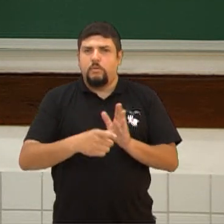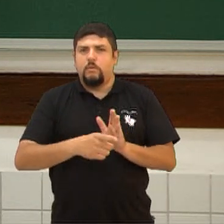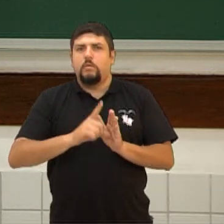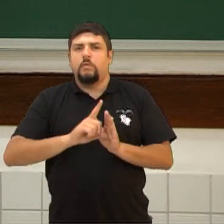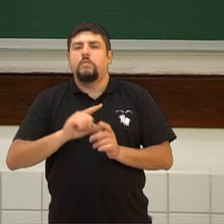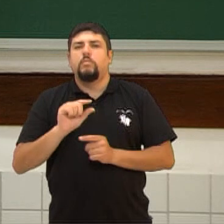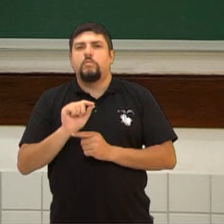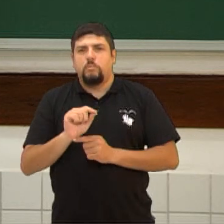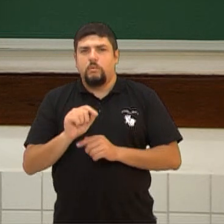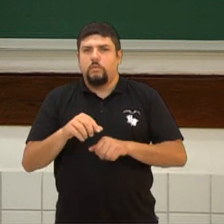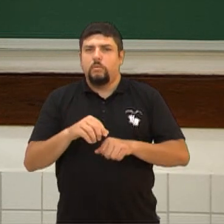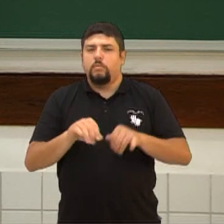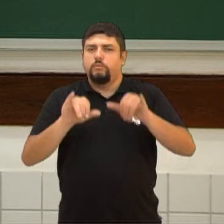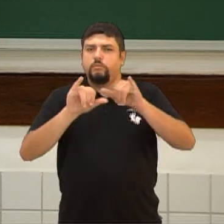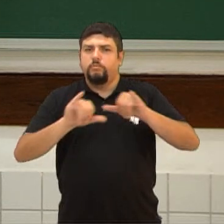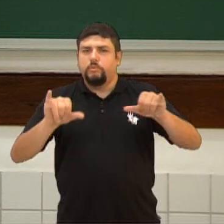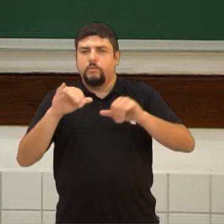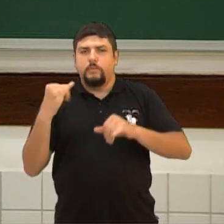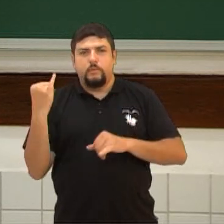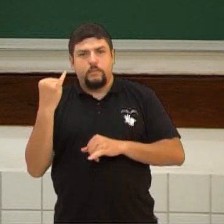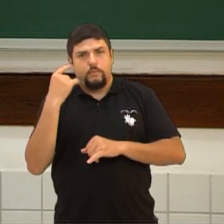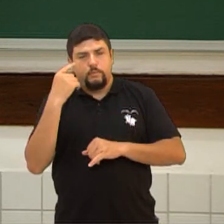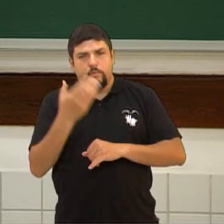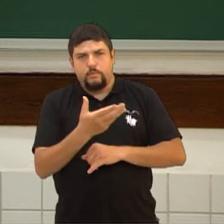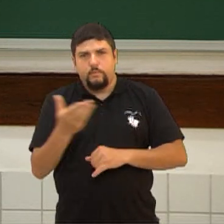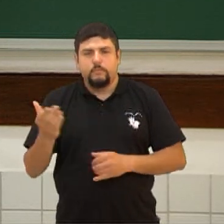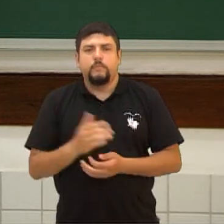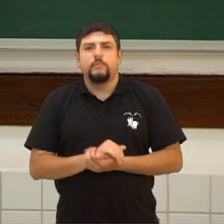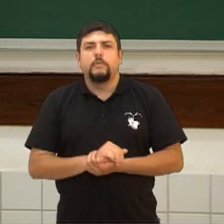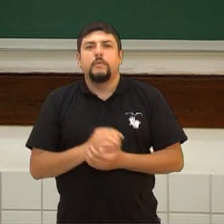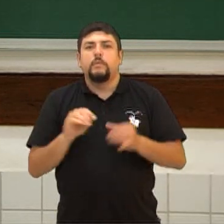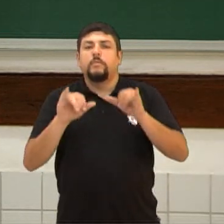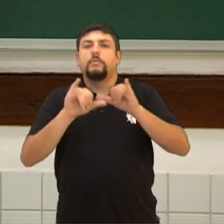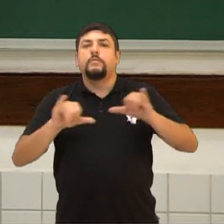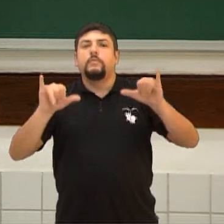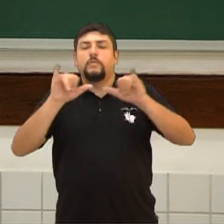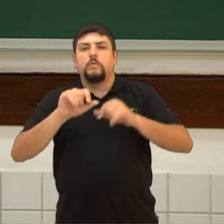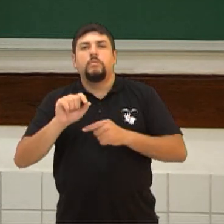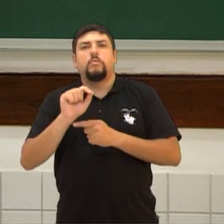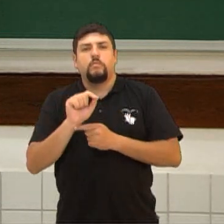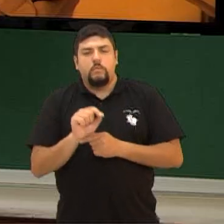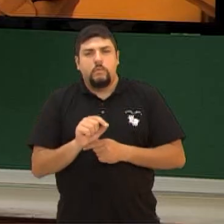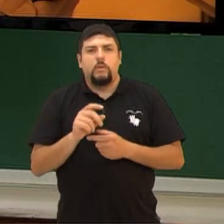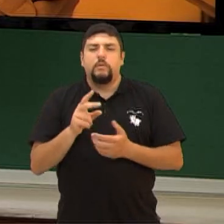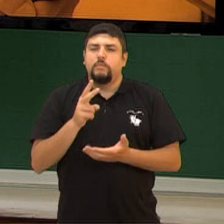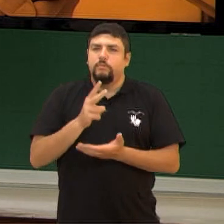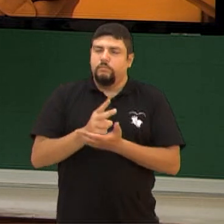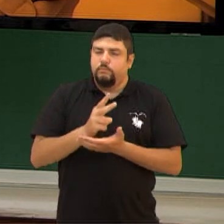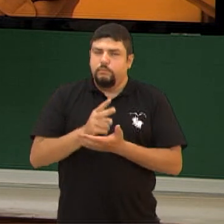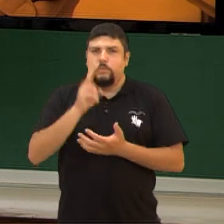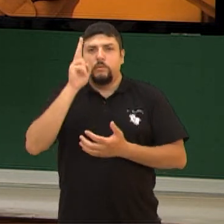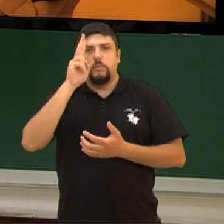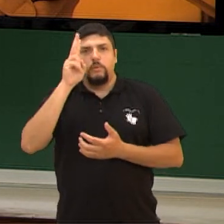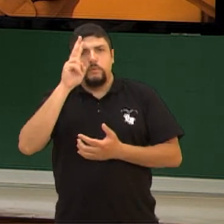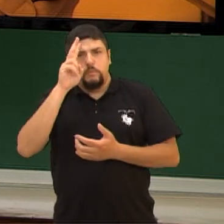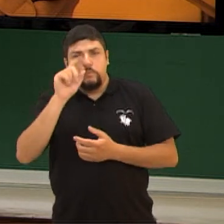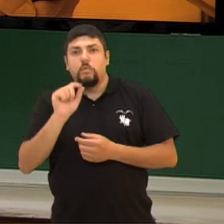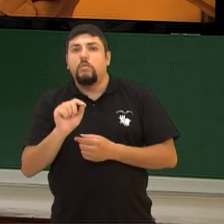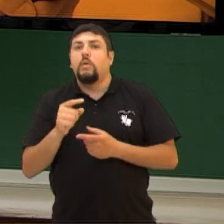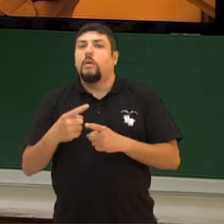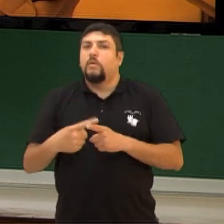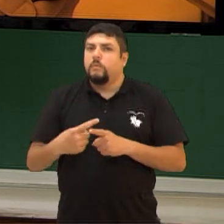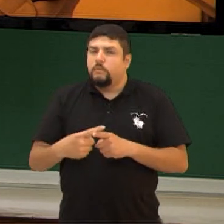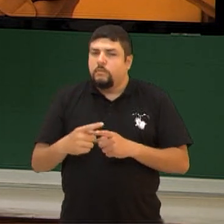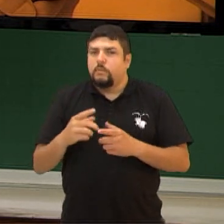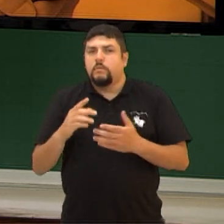aqueles recados importantes aí para eu poder passar para vocês, né? Recados que a gente sempre tem que estar lembrando, porque tem galera aí que